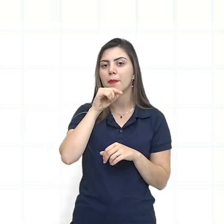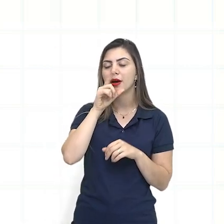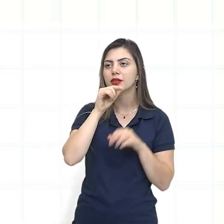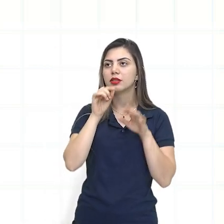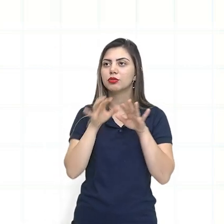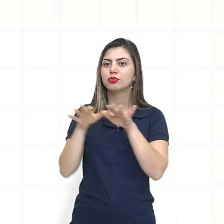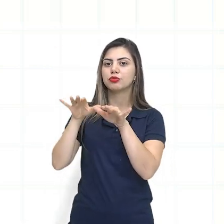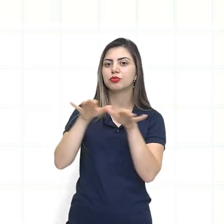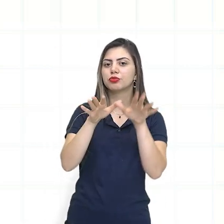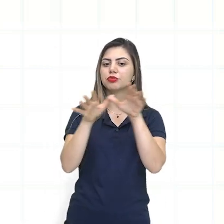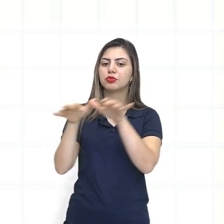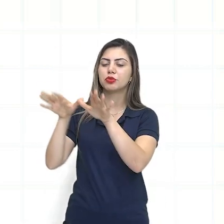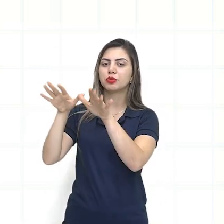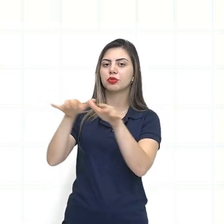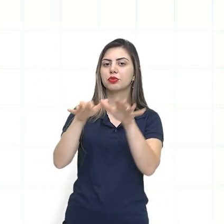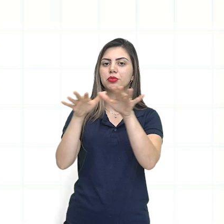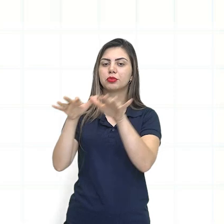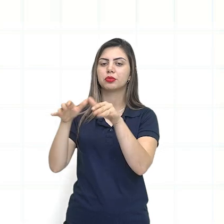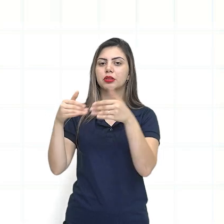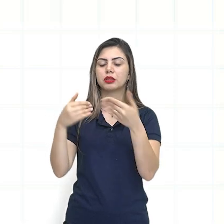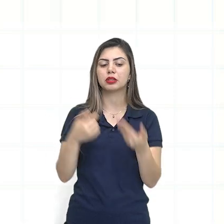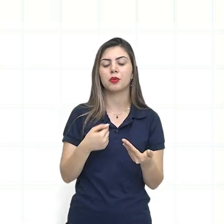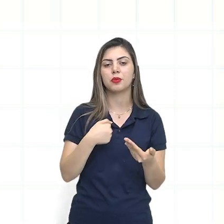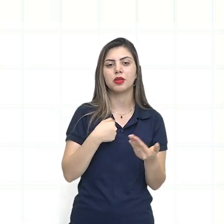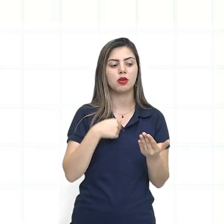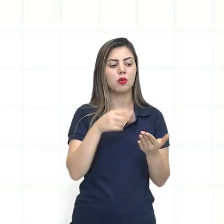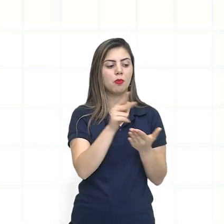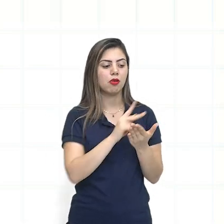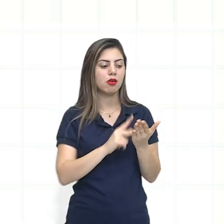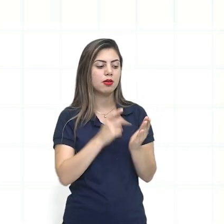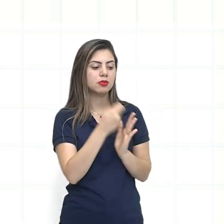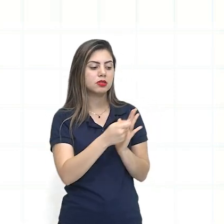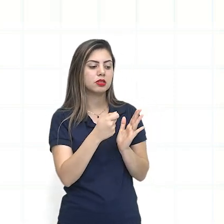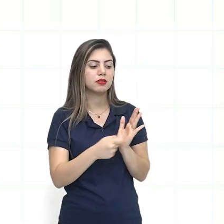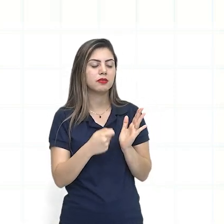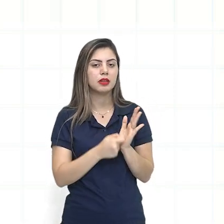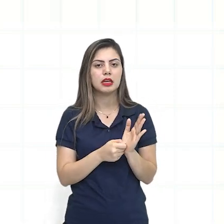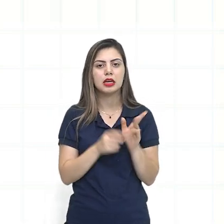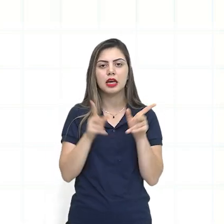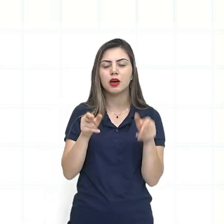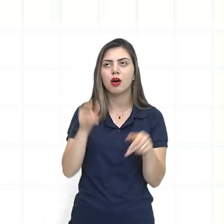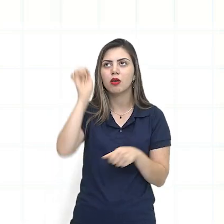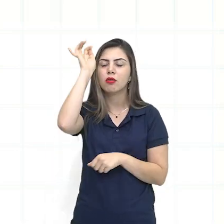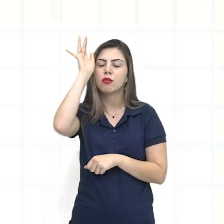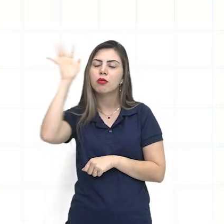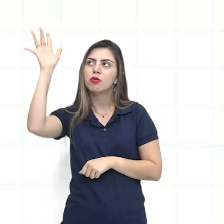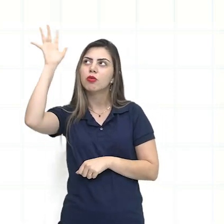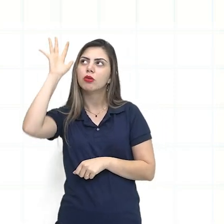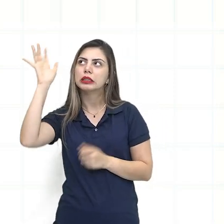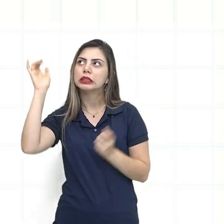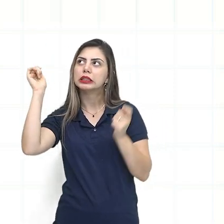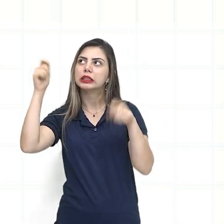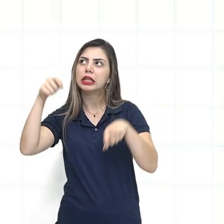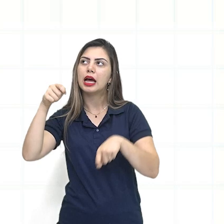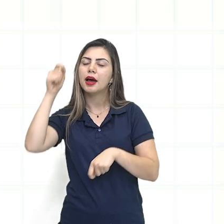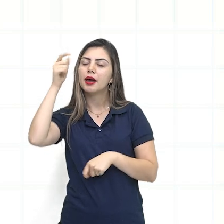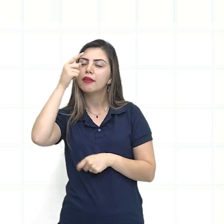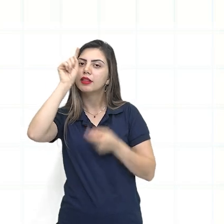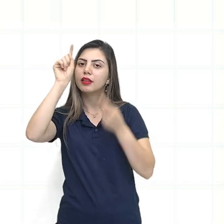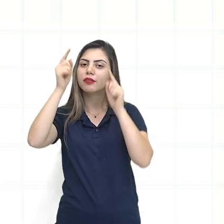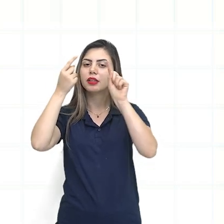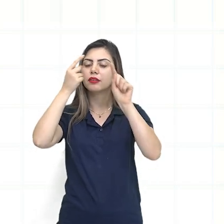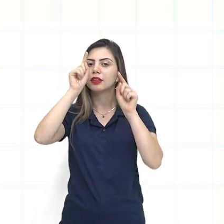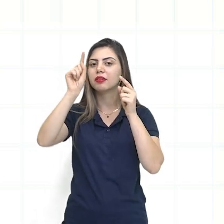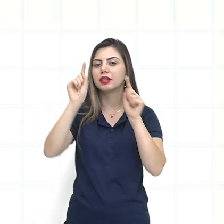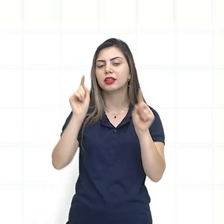minha mente, quando eu vou escrever um poema, a minha mente voa também, né? Em virtude da circunstância de que o